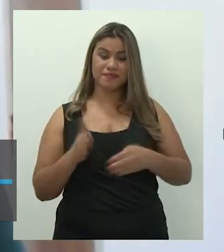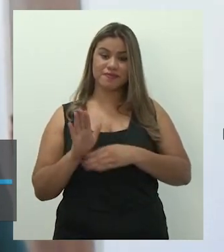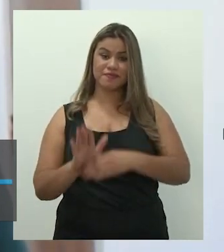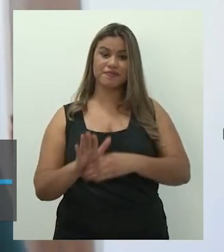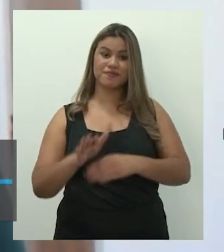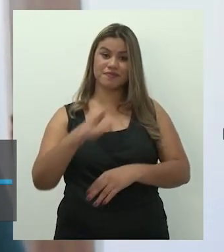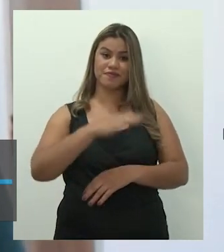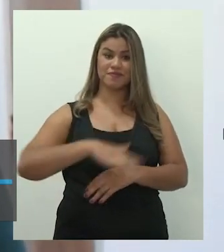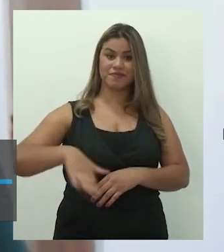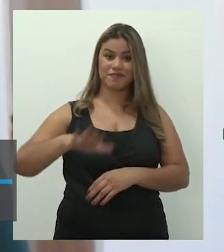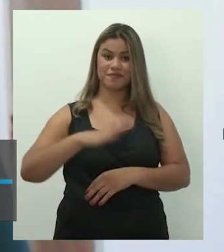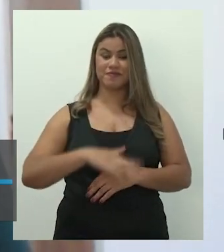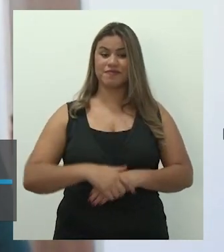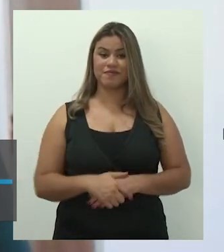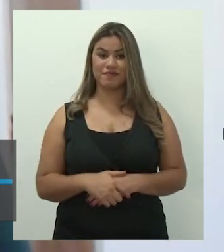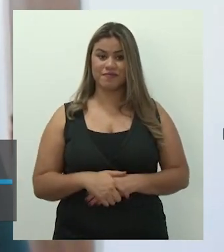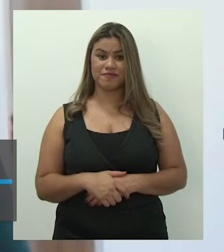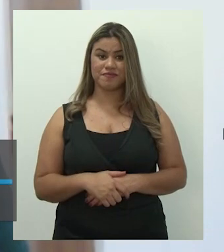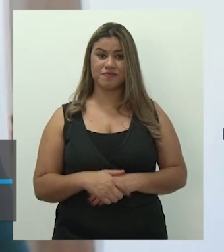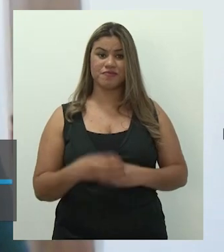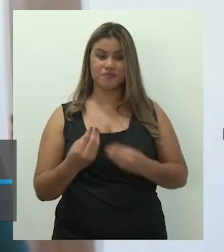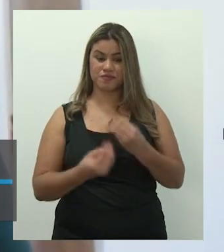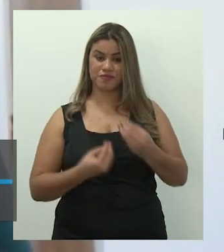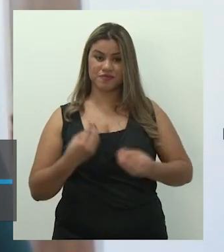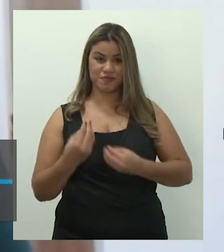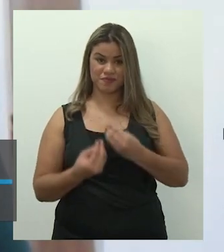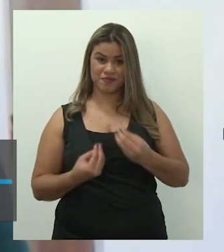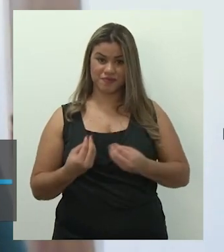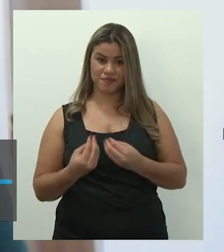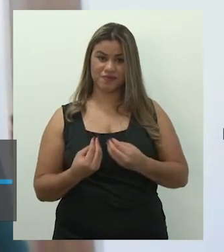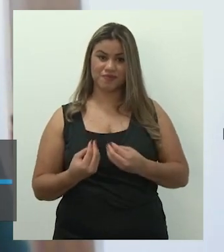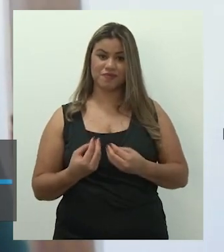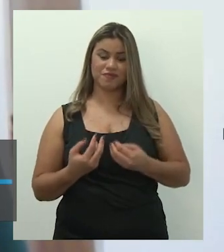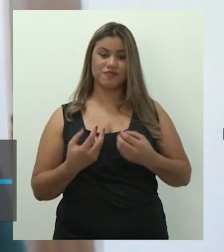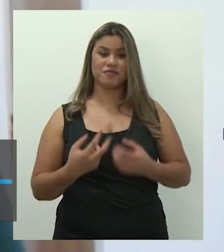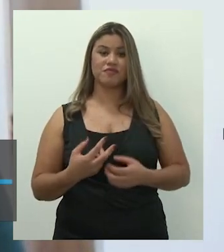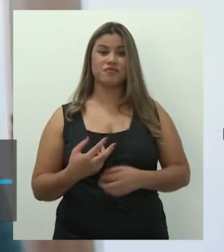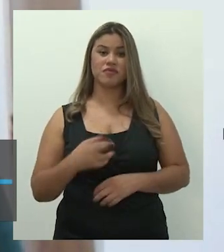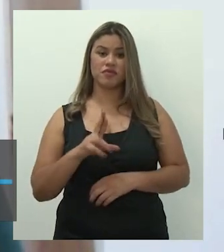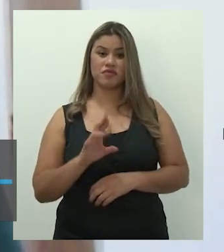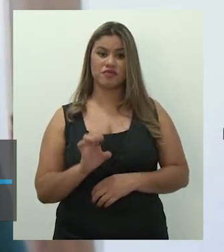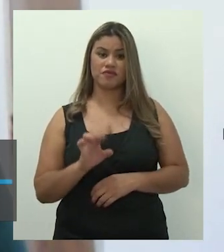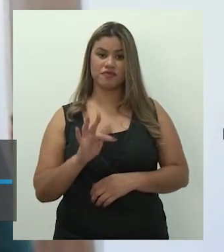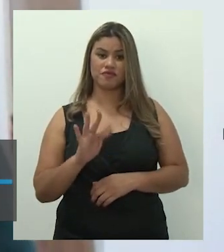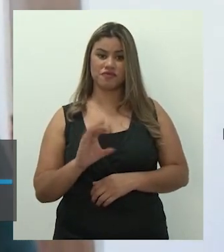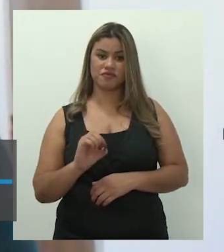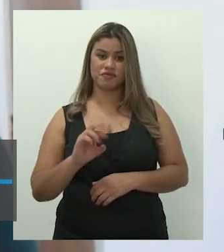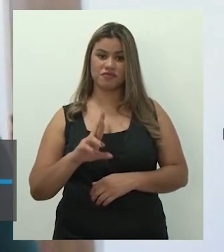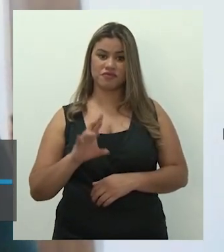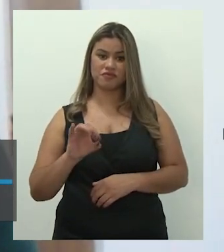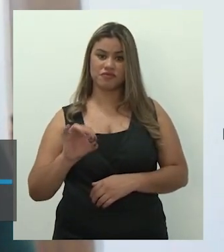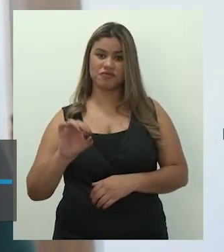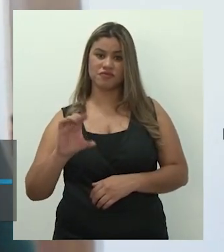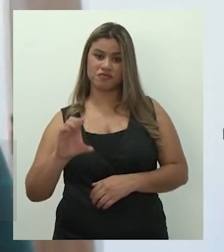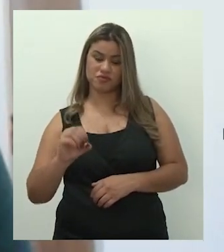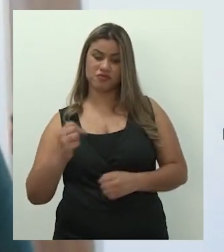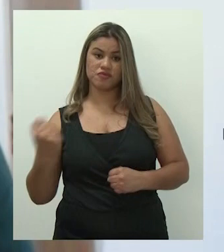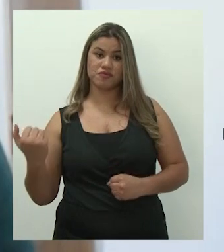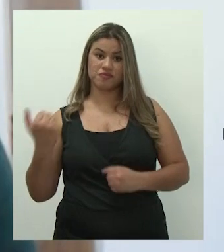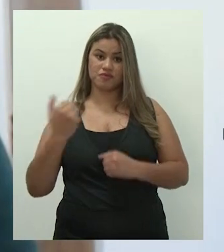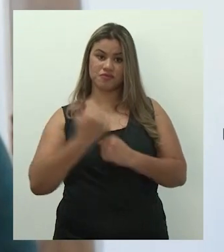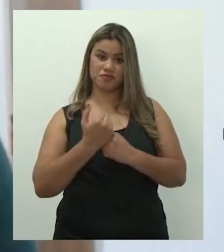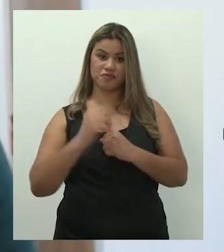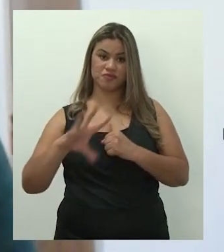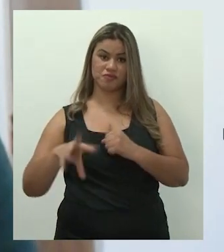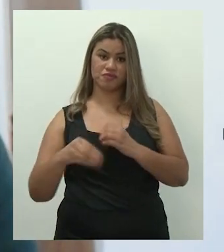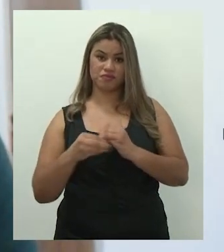colaborado mais uma vez com o reforço do trabalho que vocês já fazem, né? Que tenha acrescentado